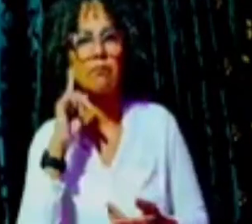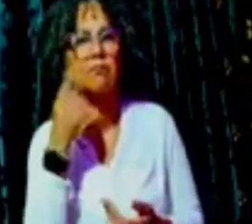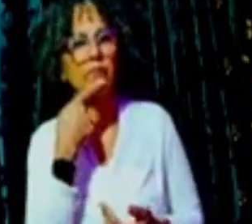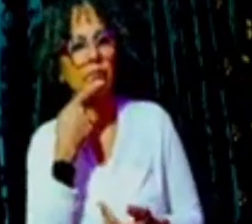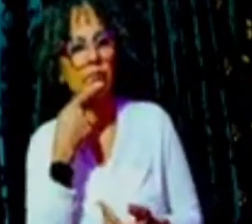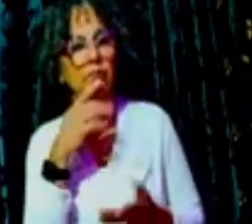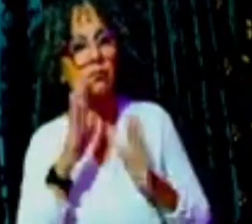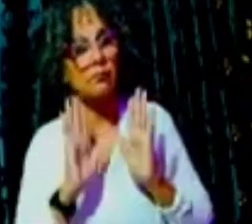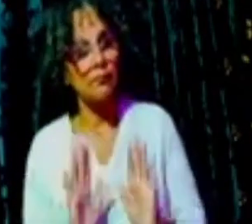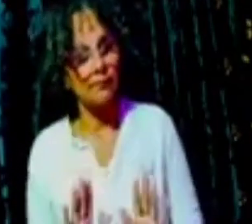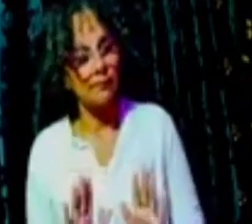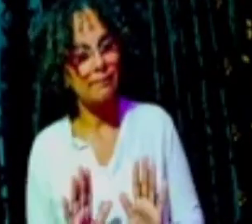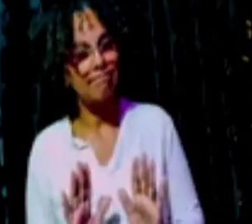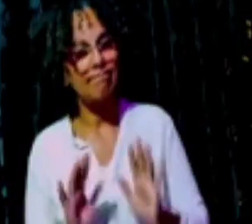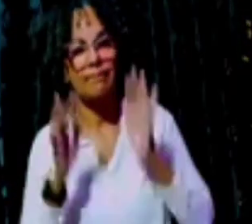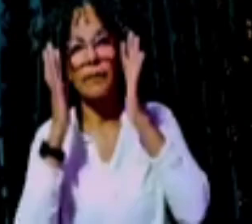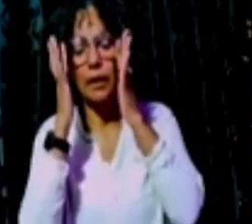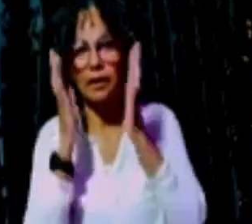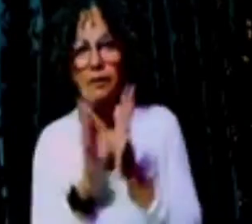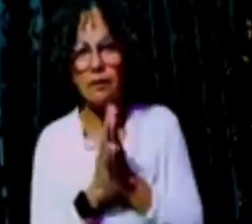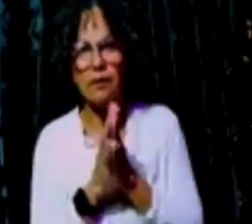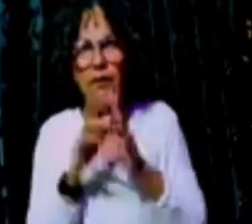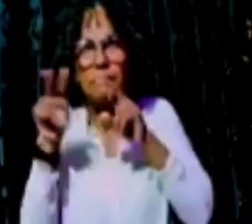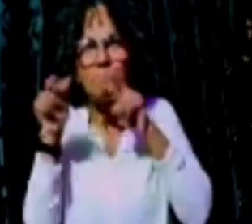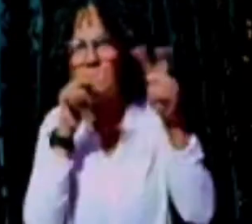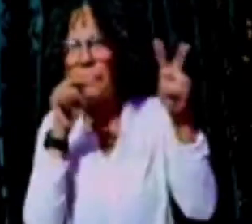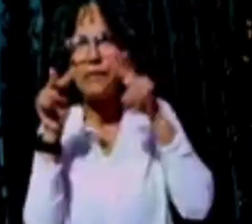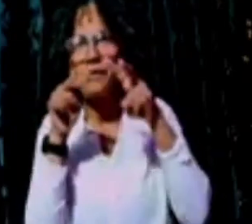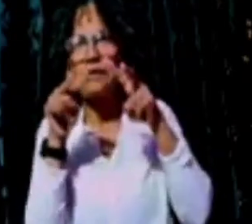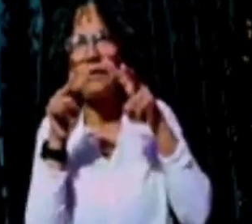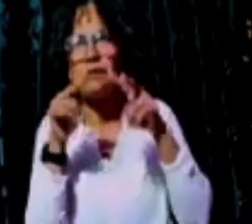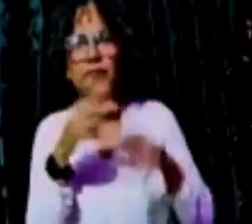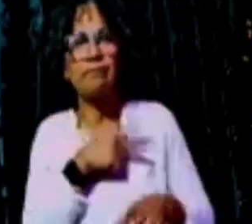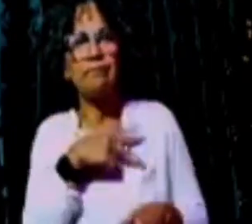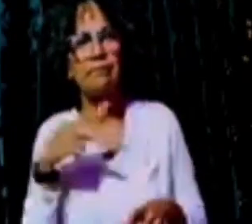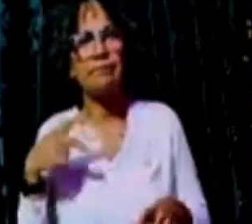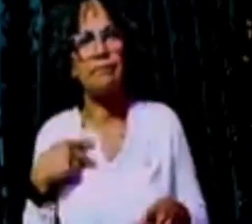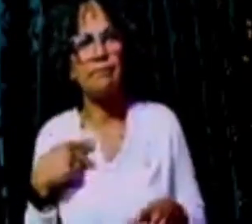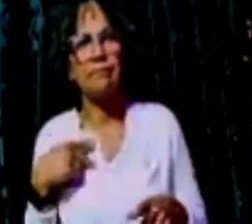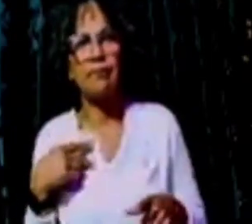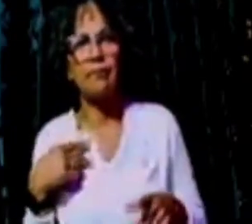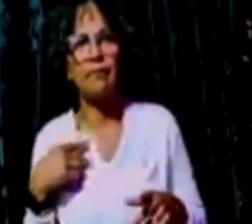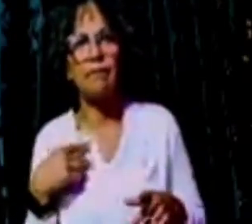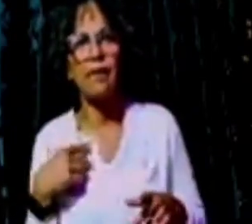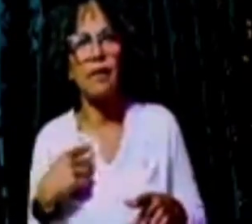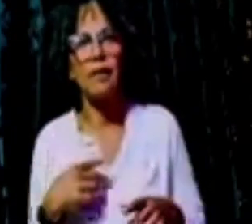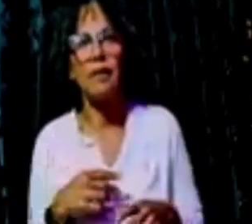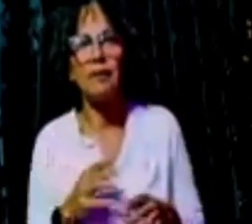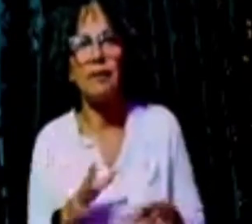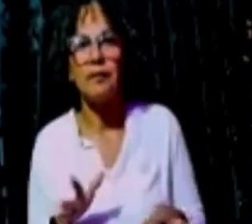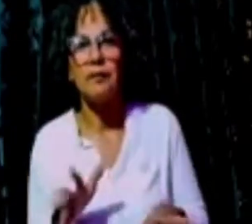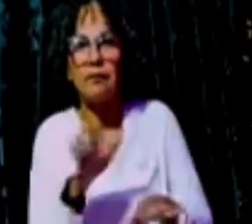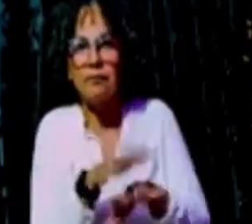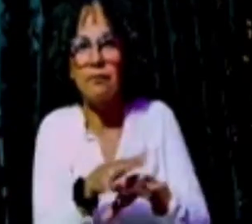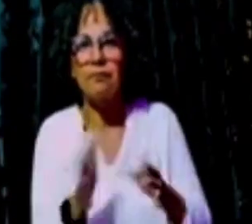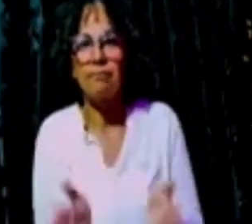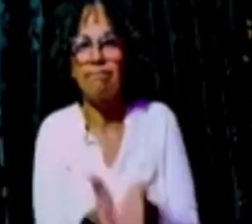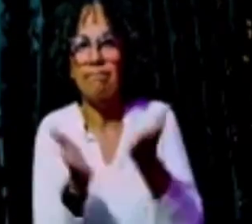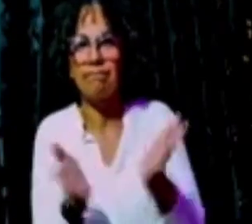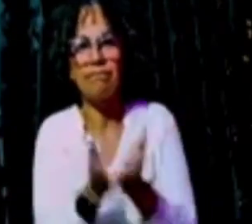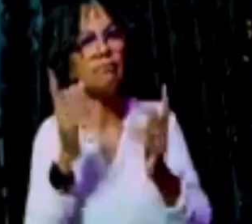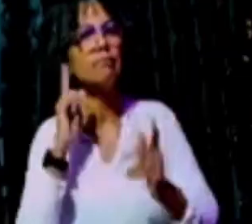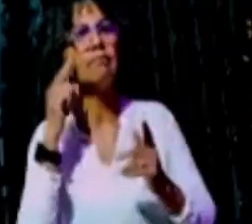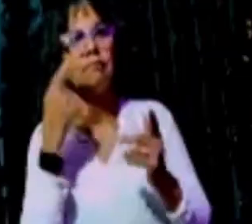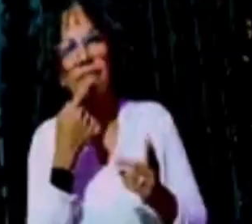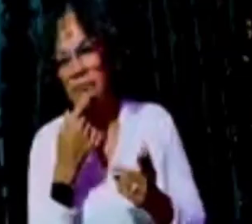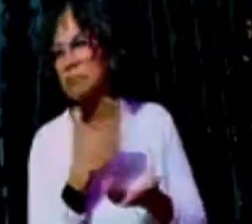surdos. Mas a visão da pastora Aline era... A maioria das igrejas cristãs começa com a